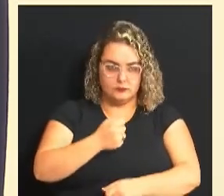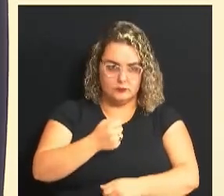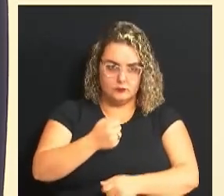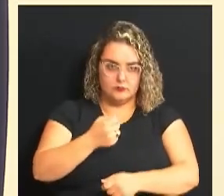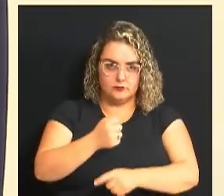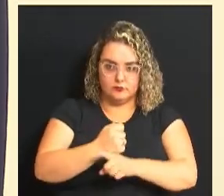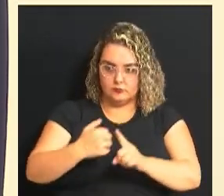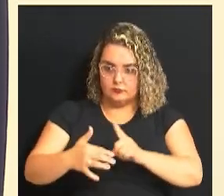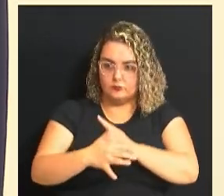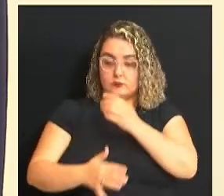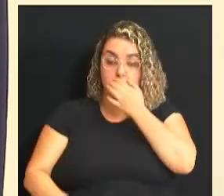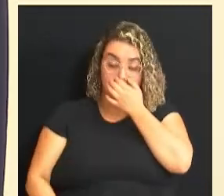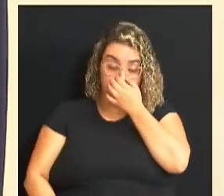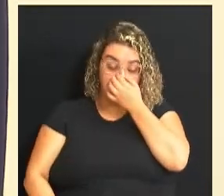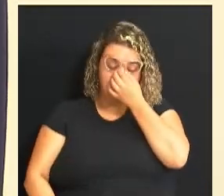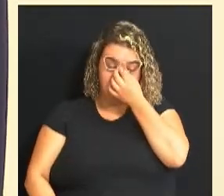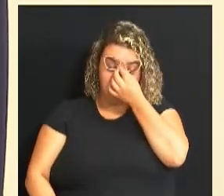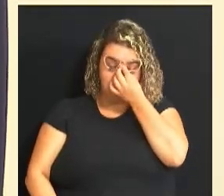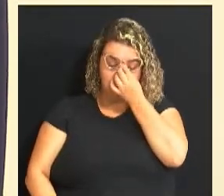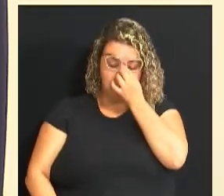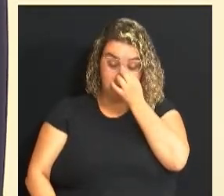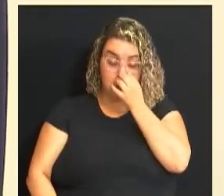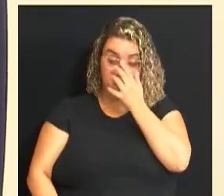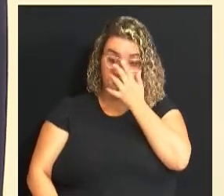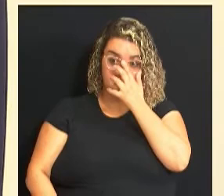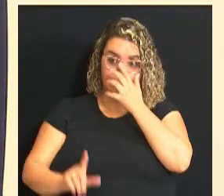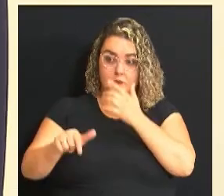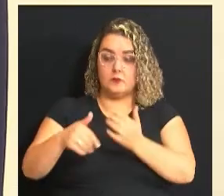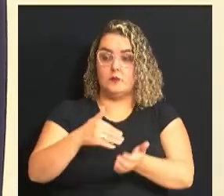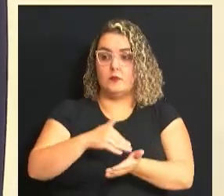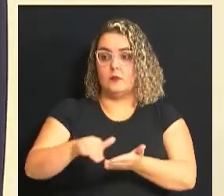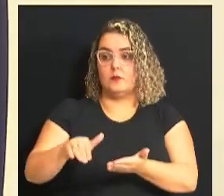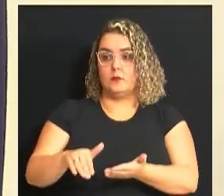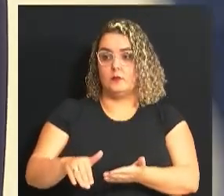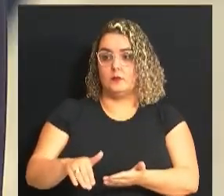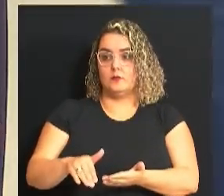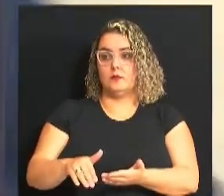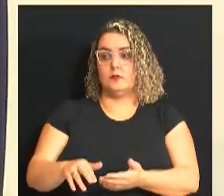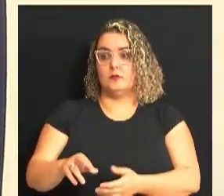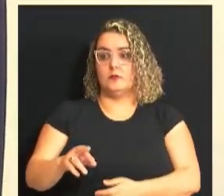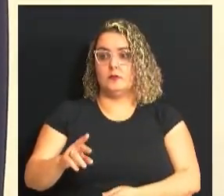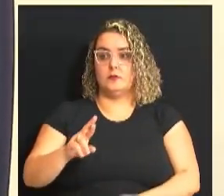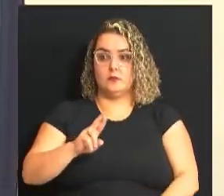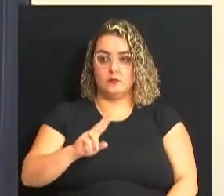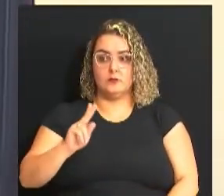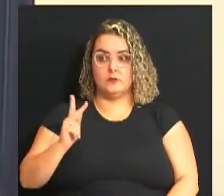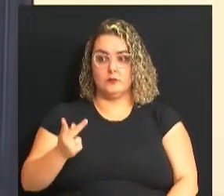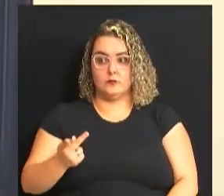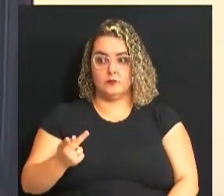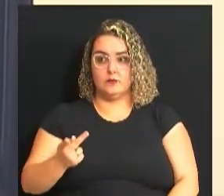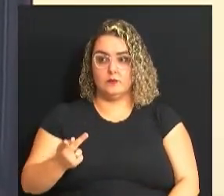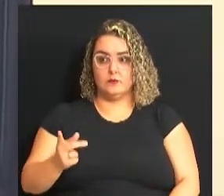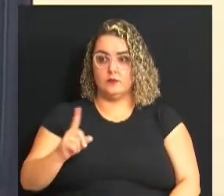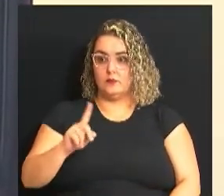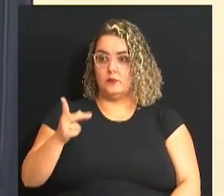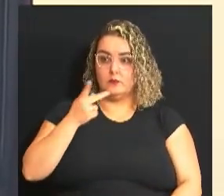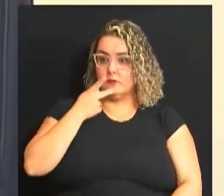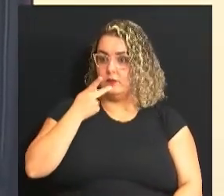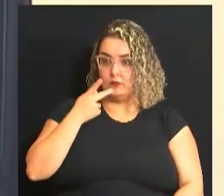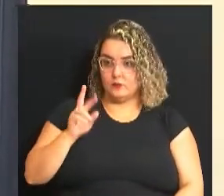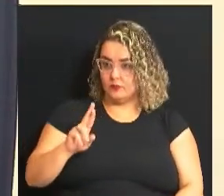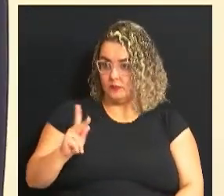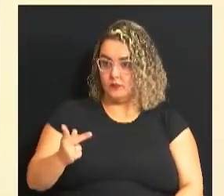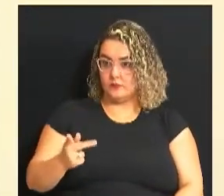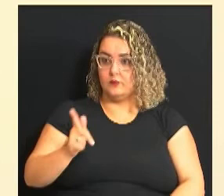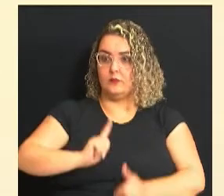participação também, posteriormente, da Secretaria de Recursos Humanos, que nem falamos mais recursos humanos, é gestão